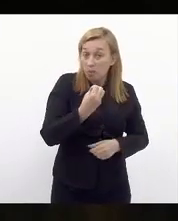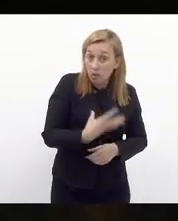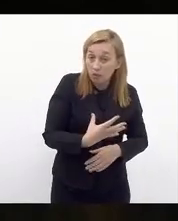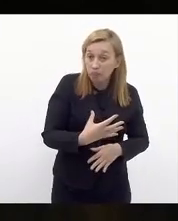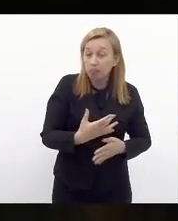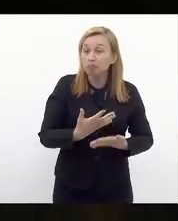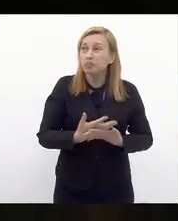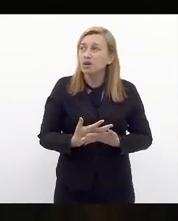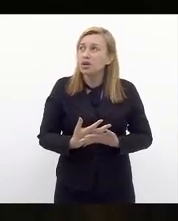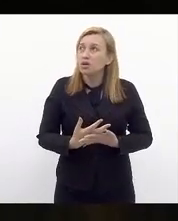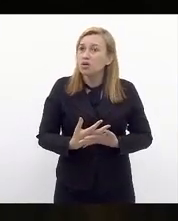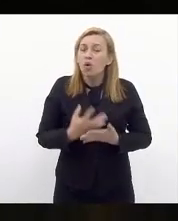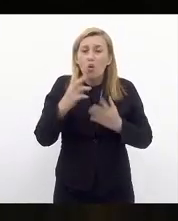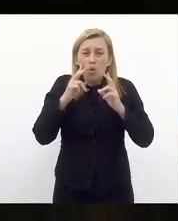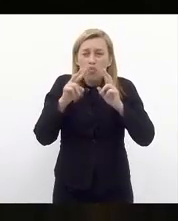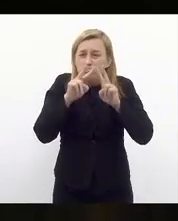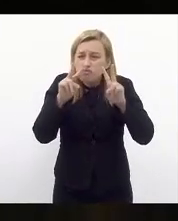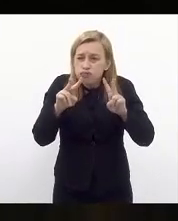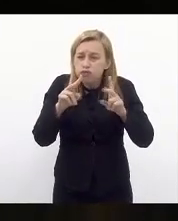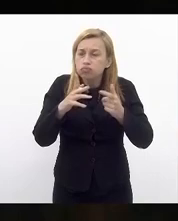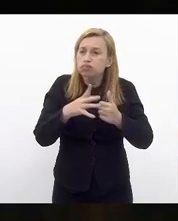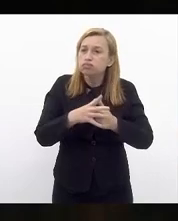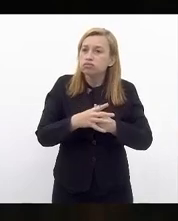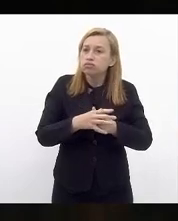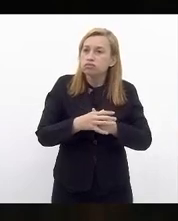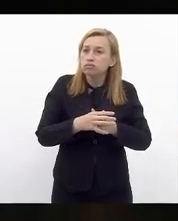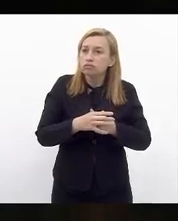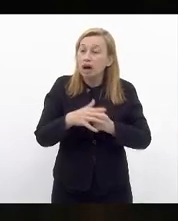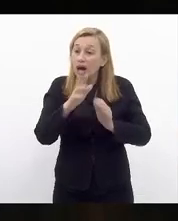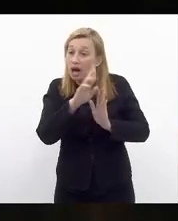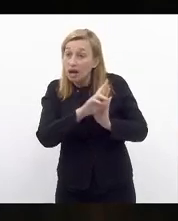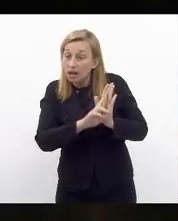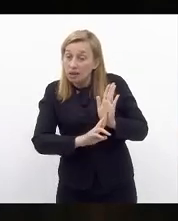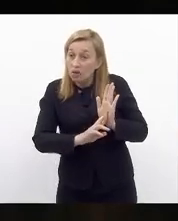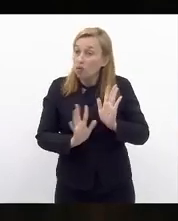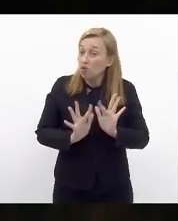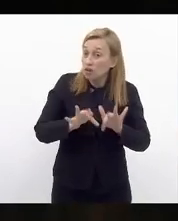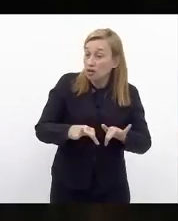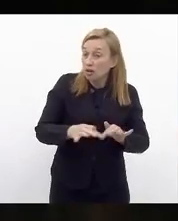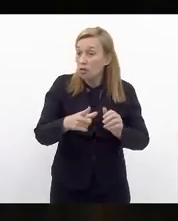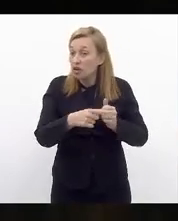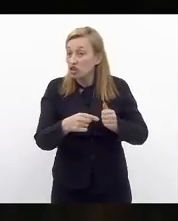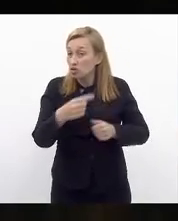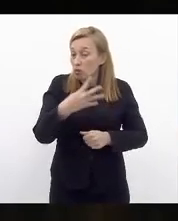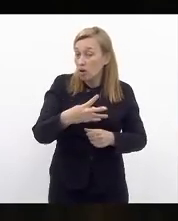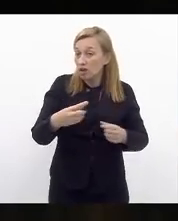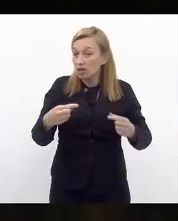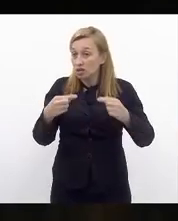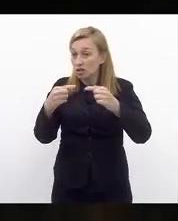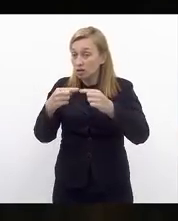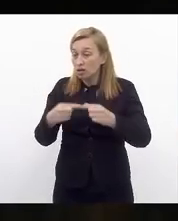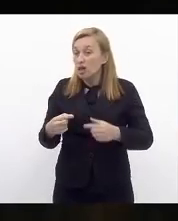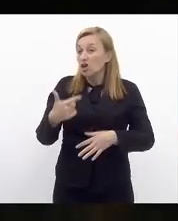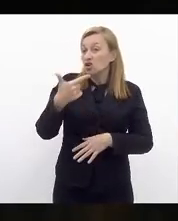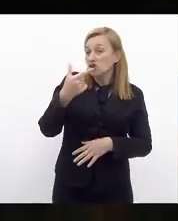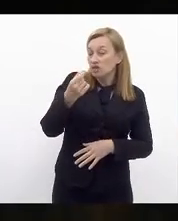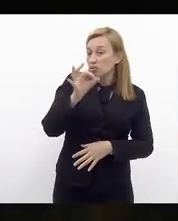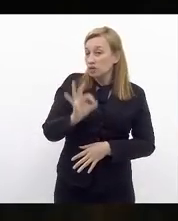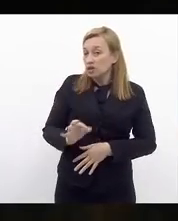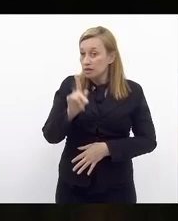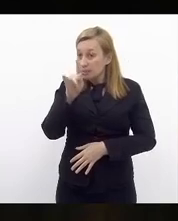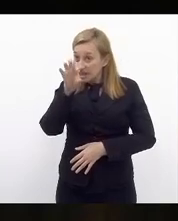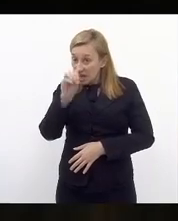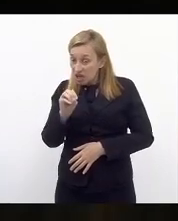pela olhando né a redação final que ficou artigo quarto EA combinação dos vinte por cento de